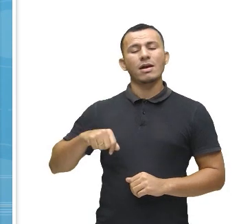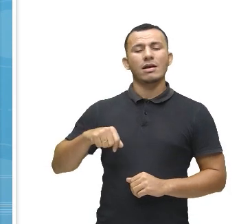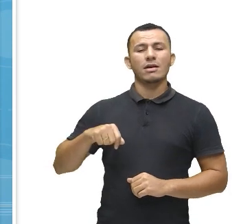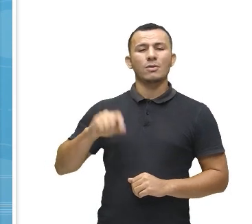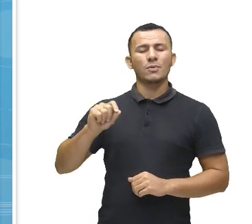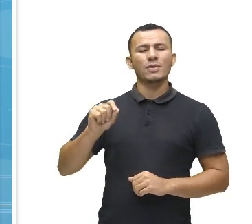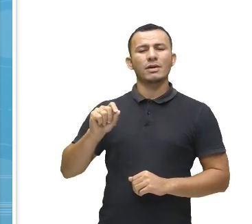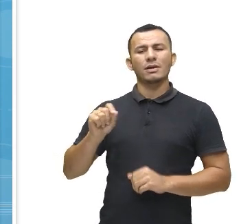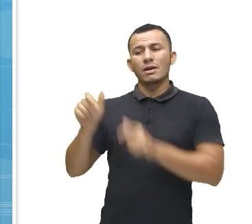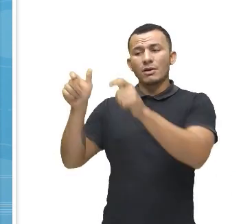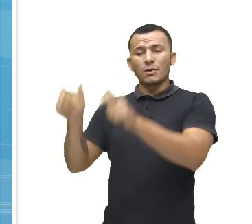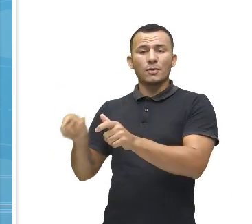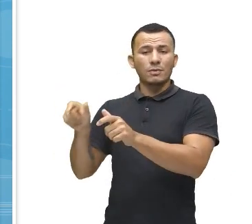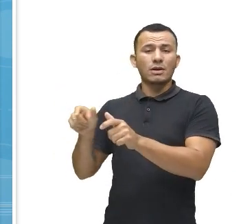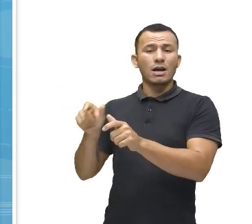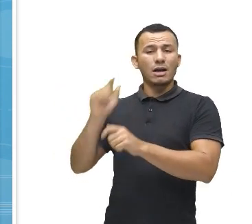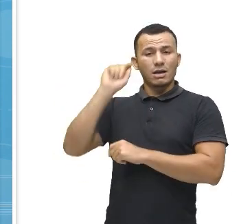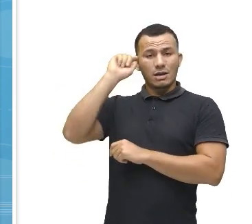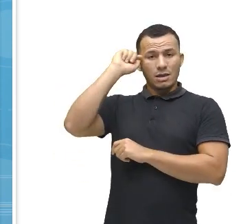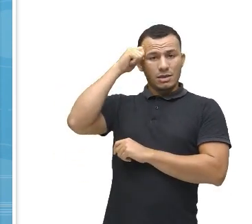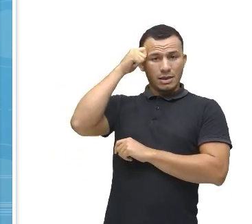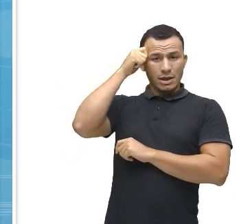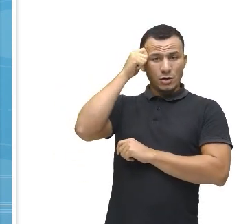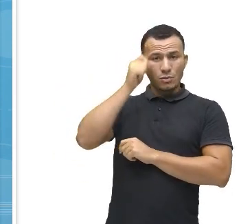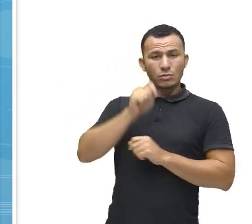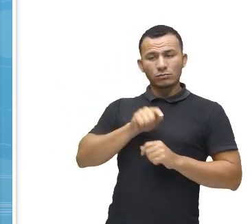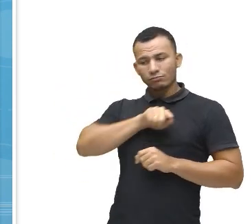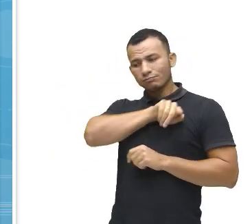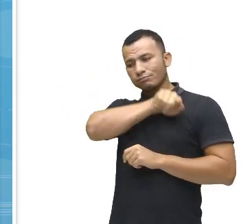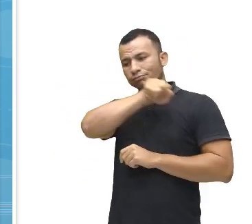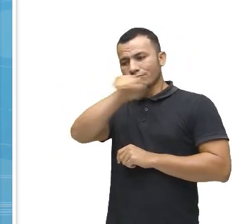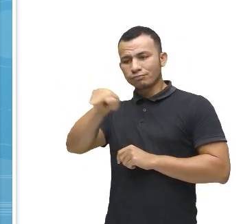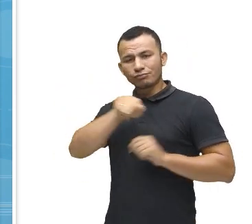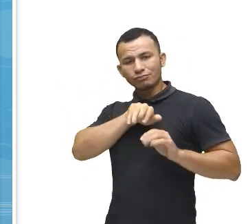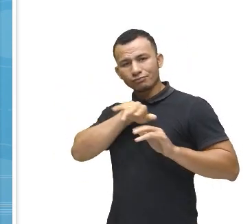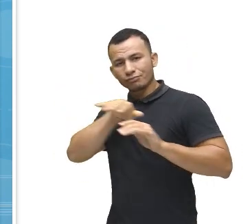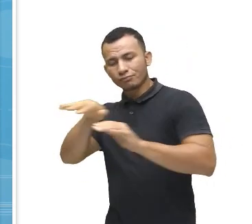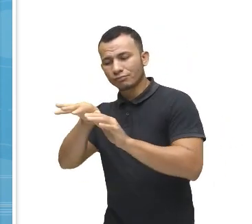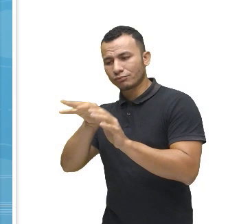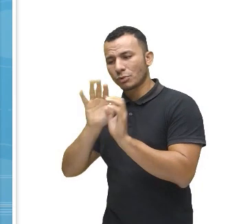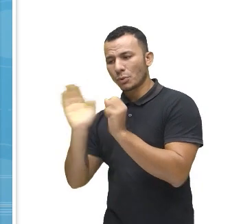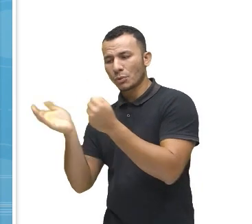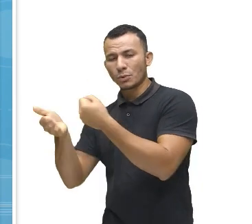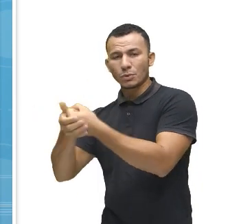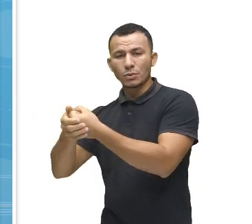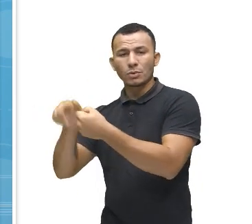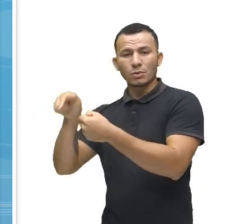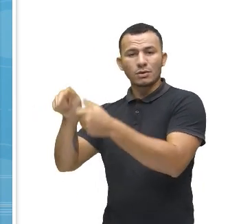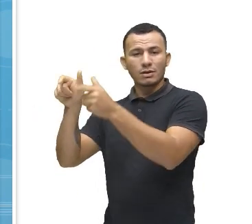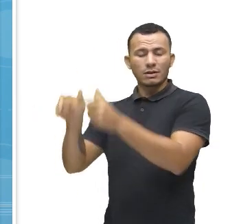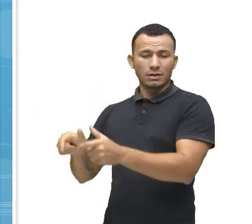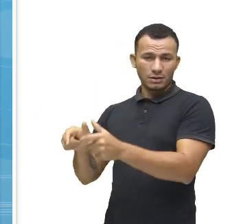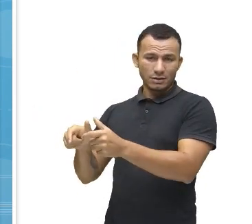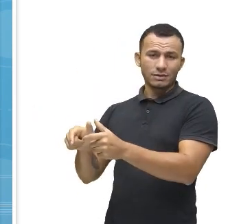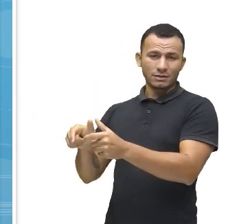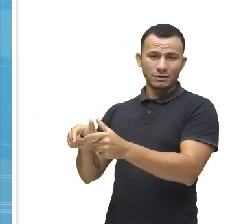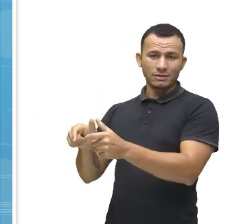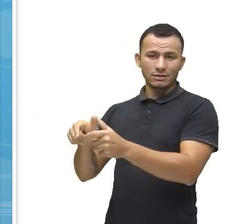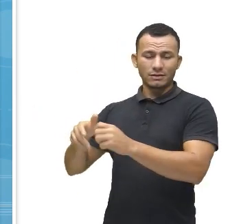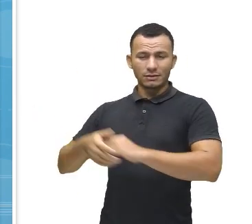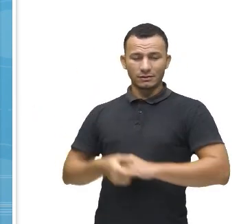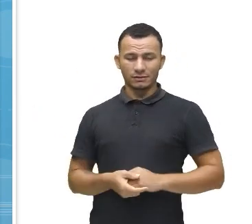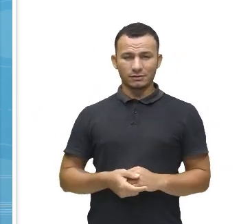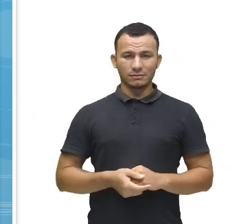de refúgio de escravizados. Vamos lá, gente. Refúgio de escravizados